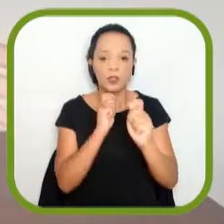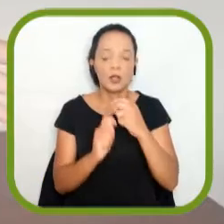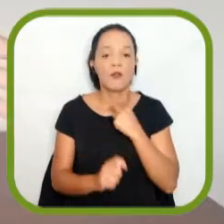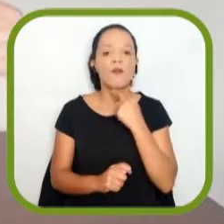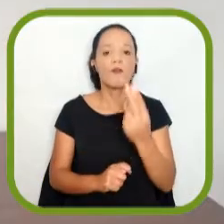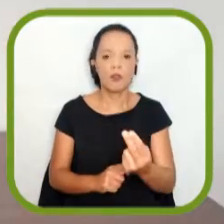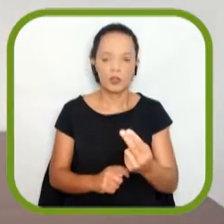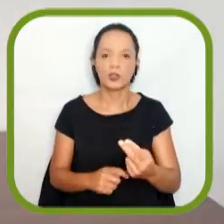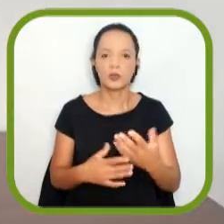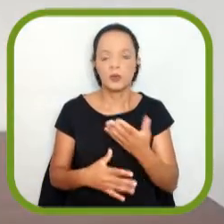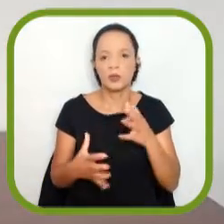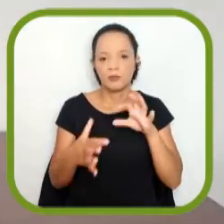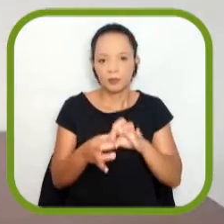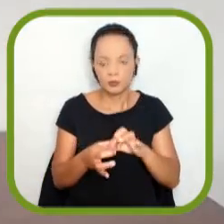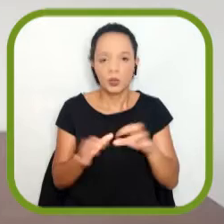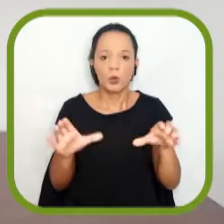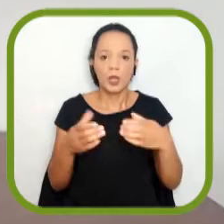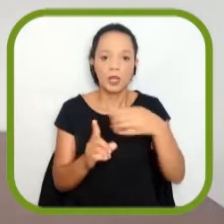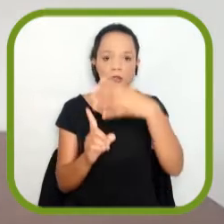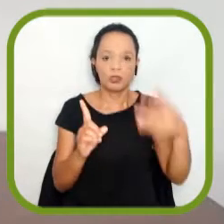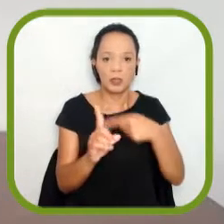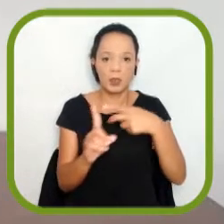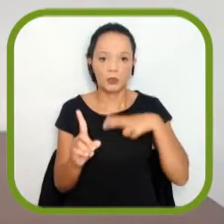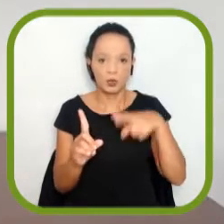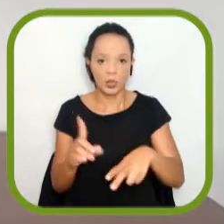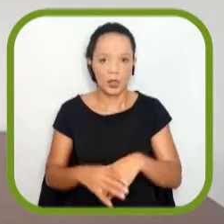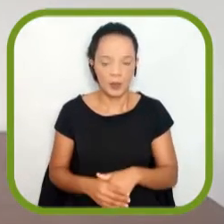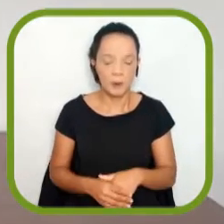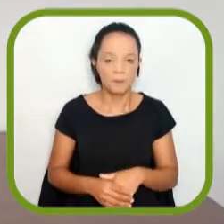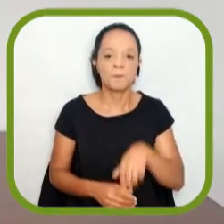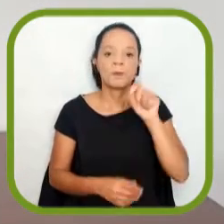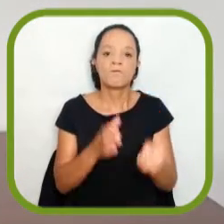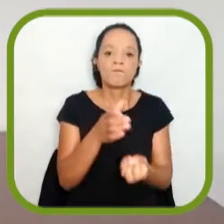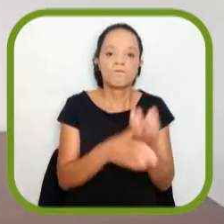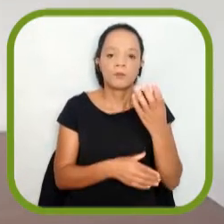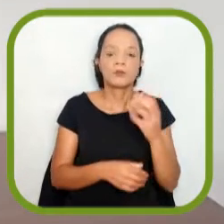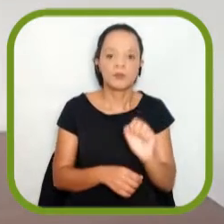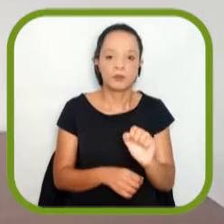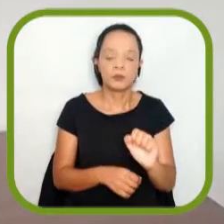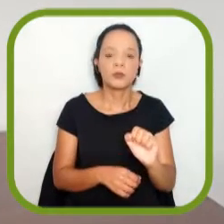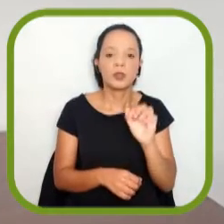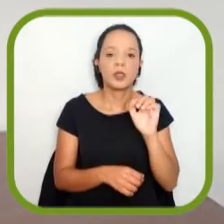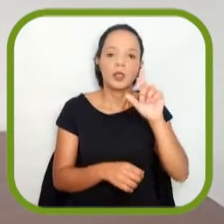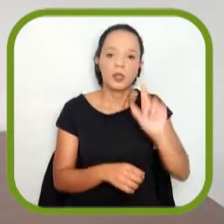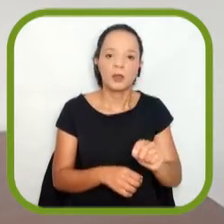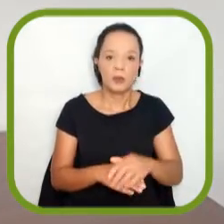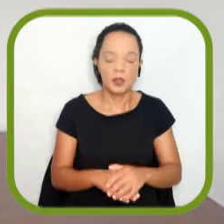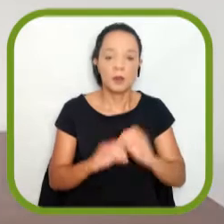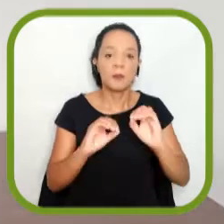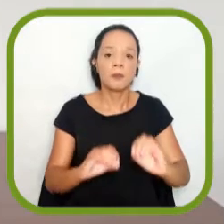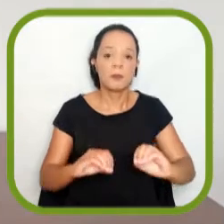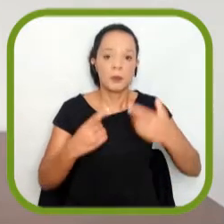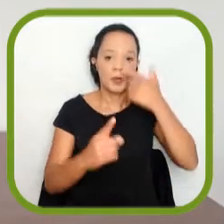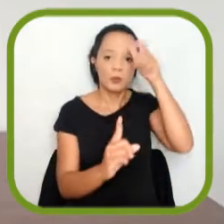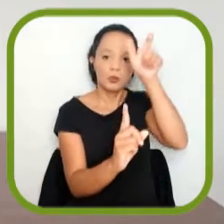O entrevistado de hoje é uma das vozes mais antigas da comunidade LGBTI+, em Portugal. É também fundador da Opus Diversidade